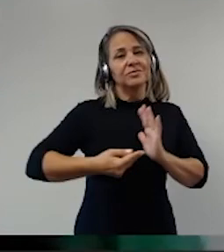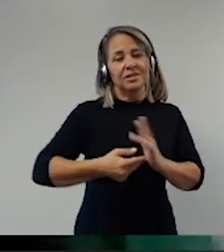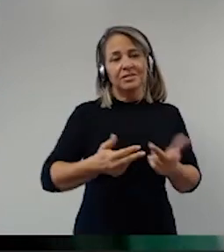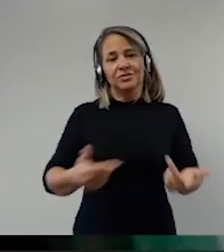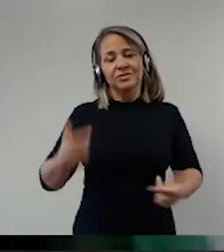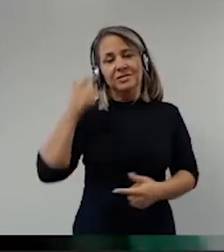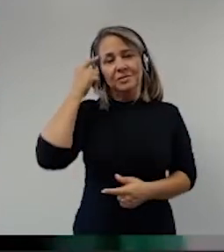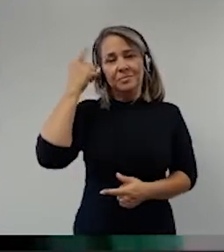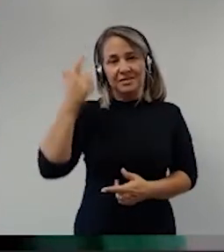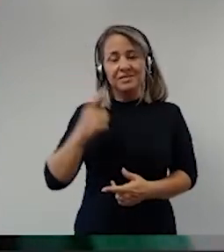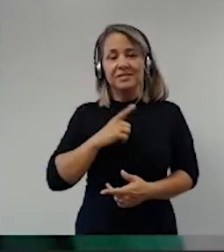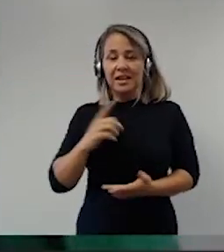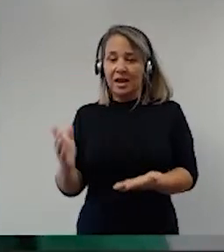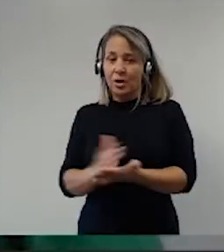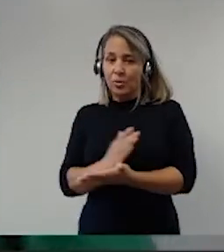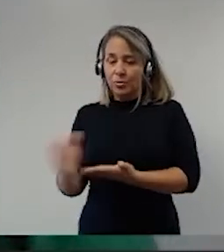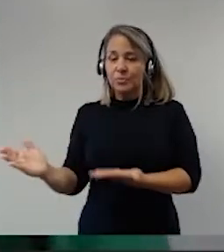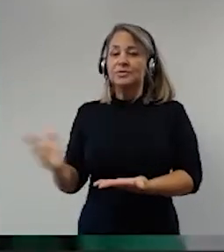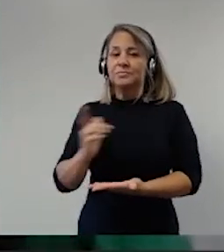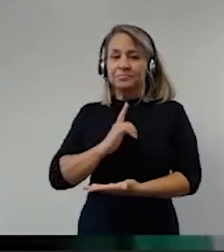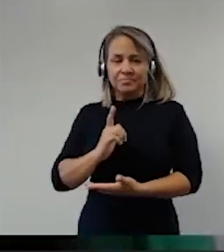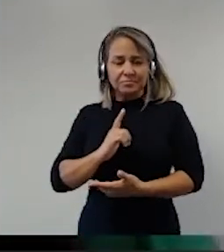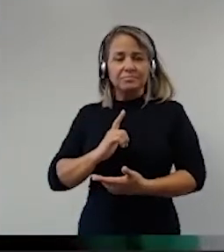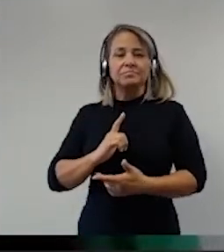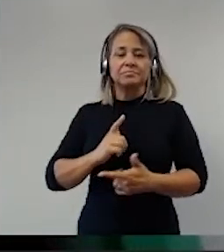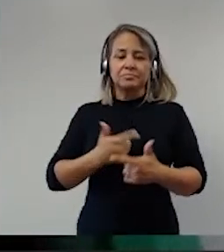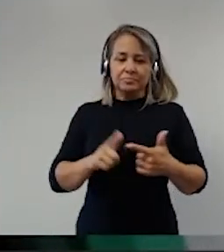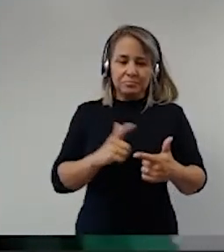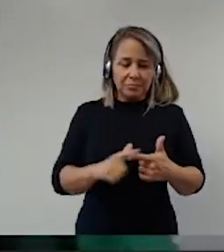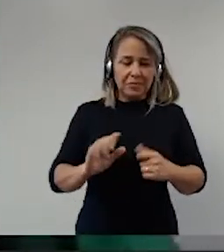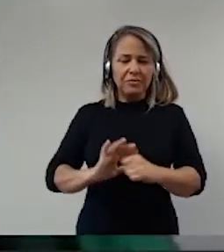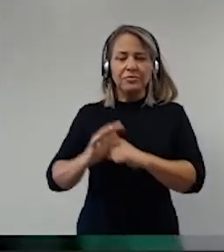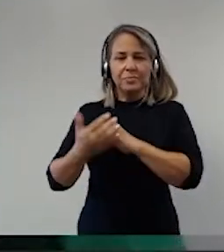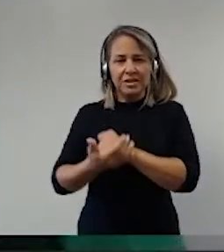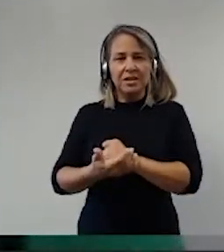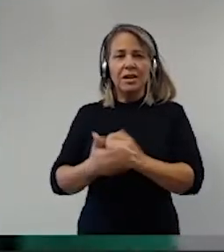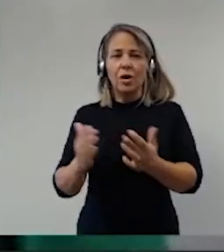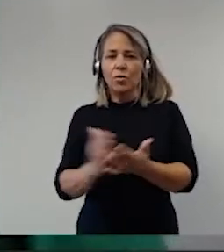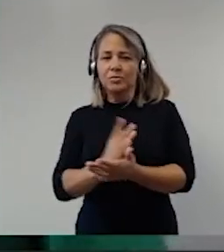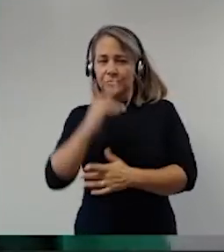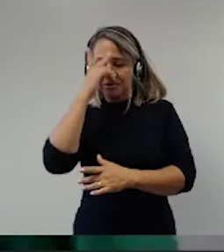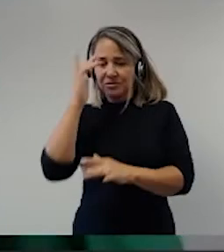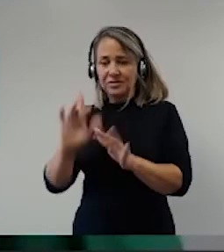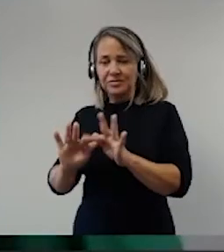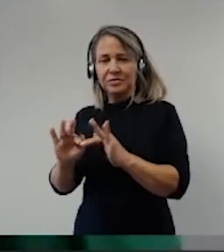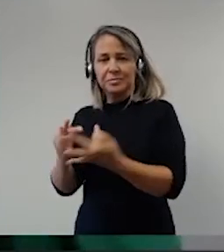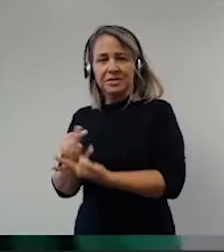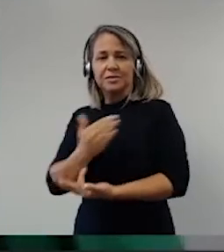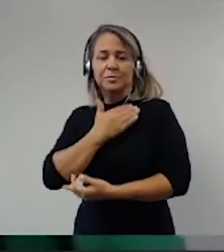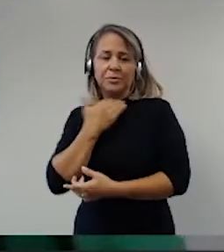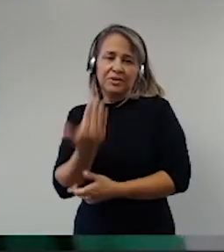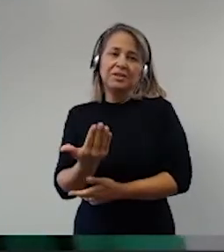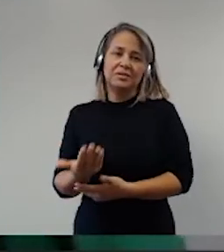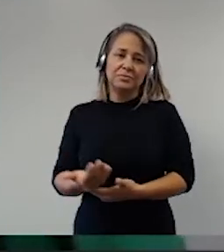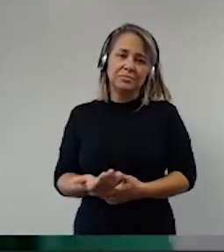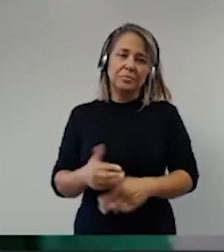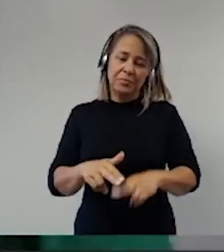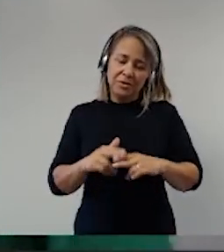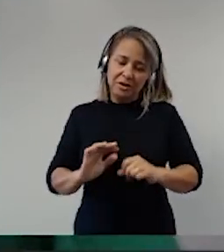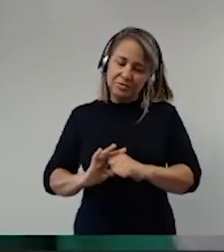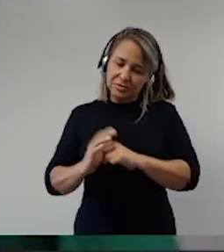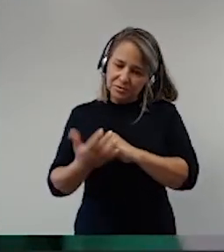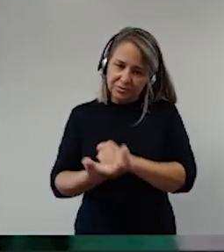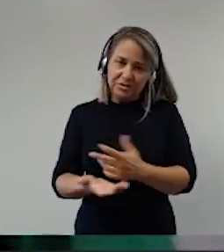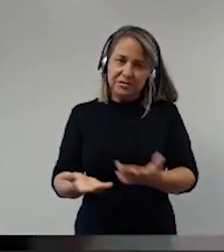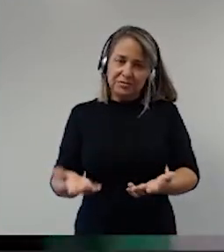presidentes jovens que testaram positivo para o Covid, que perderam um familiar. Nós temos pessoas que conhecemos que também